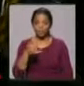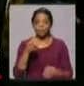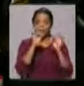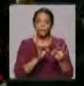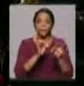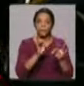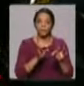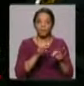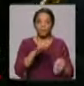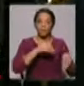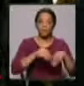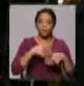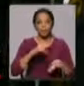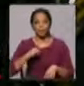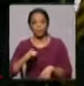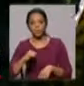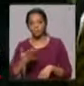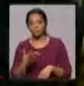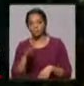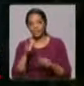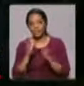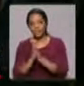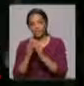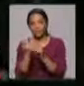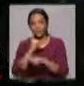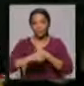aor e de movimentos